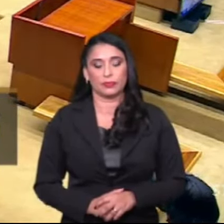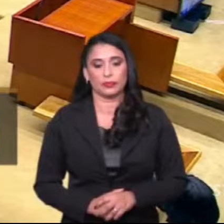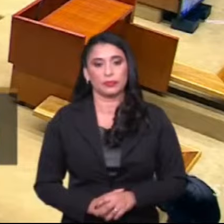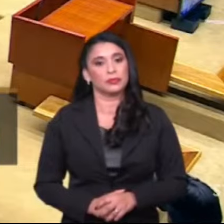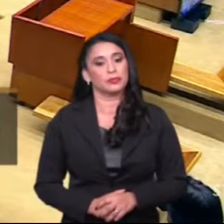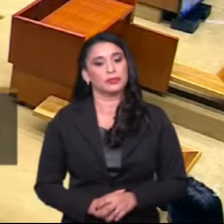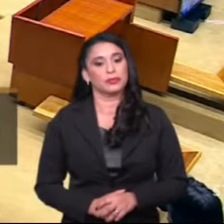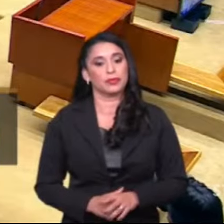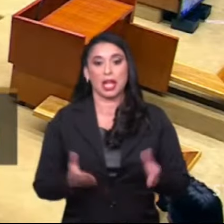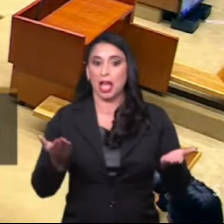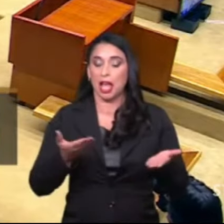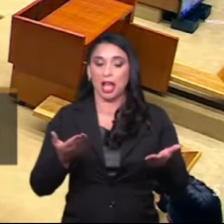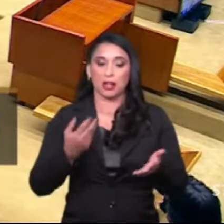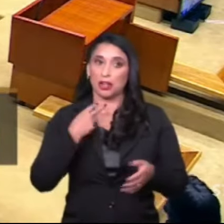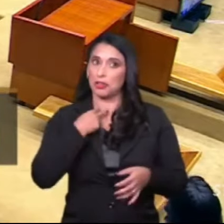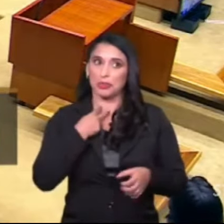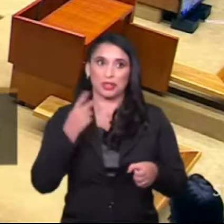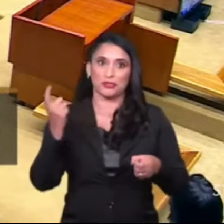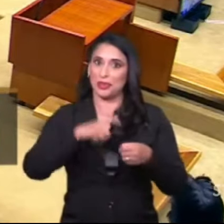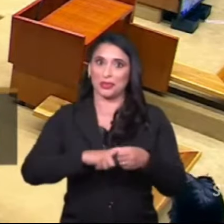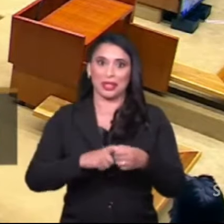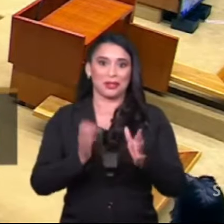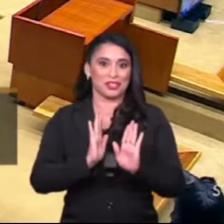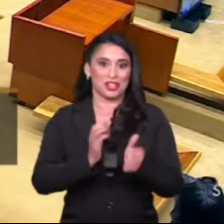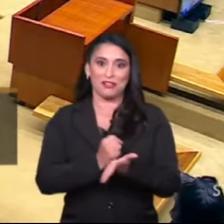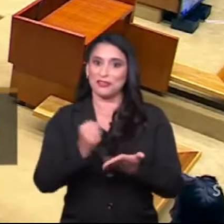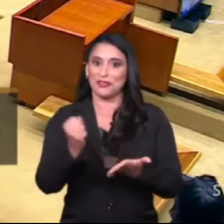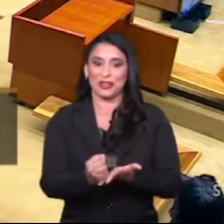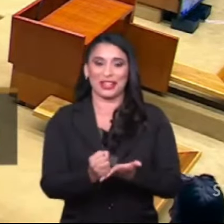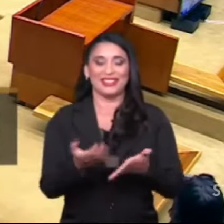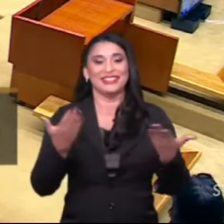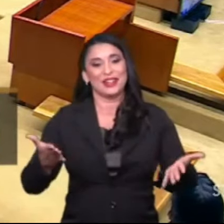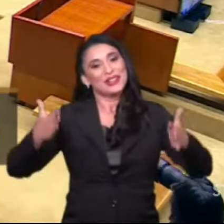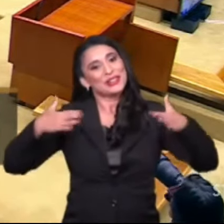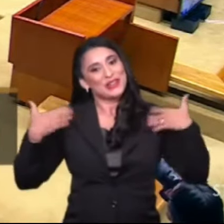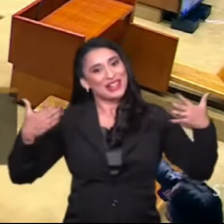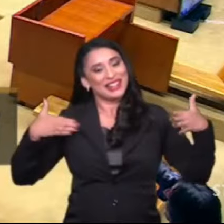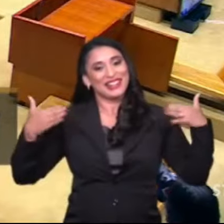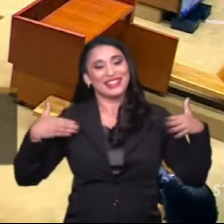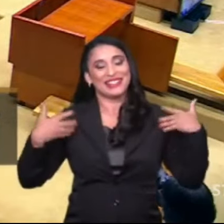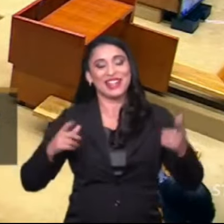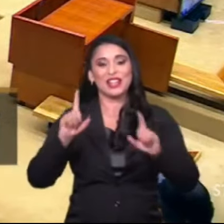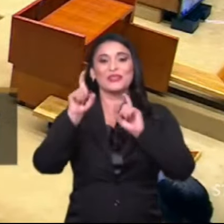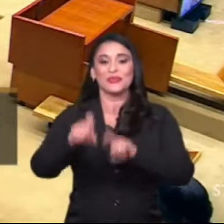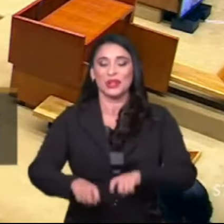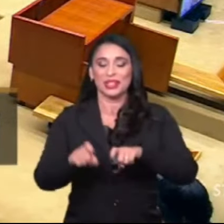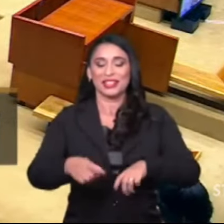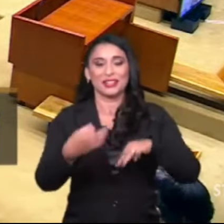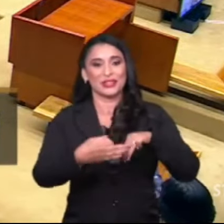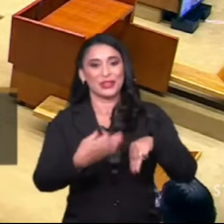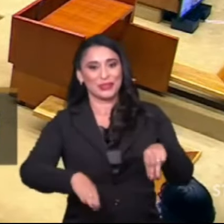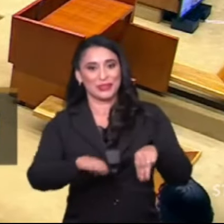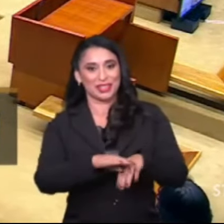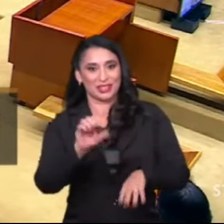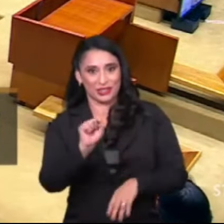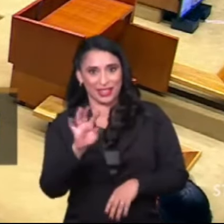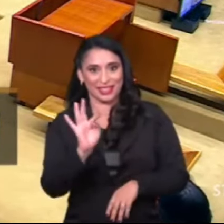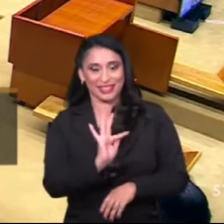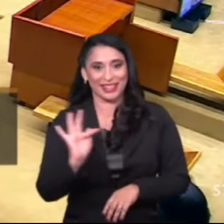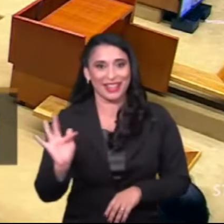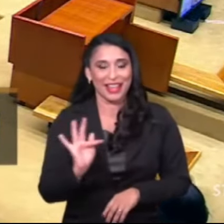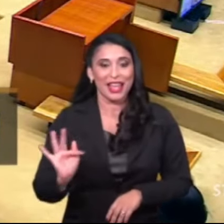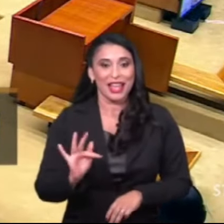Agora é sem volta. Com muita alegria, declaro empossado no cargo de ministro do Supremo Tribunal Federal, Sua